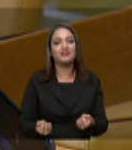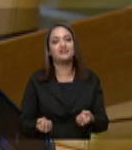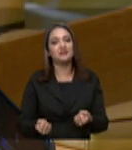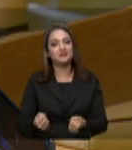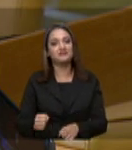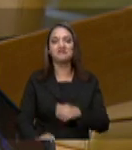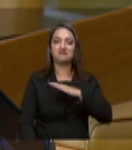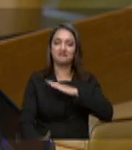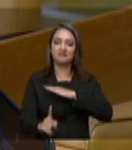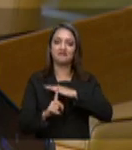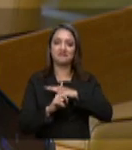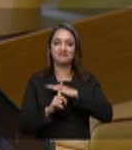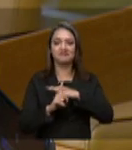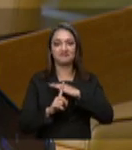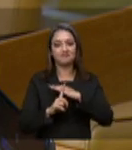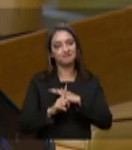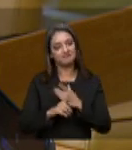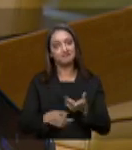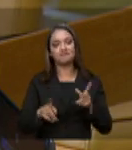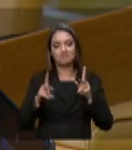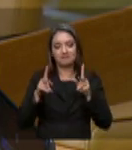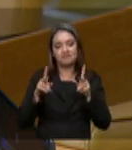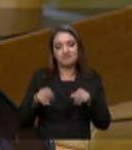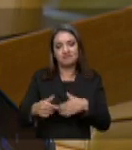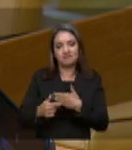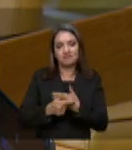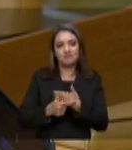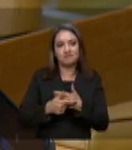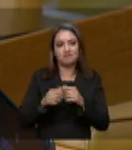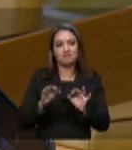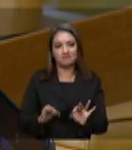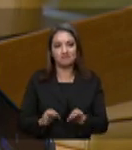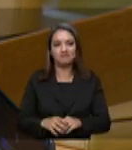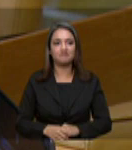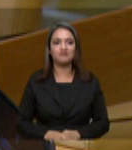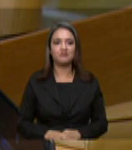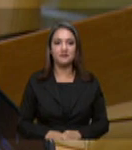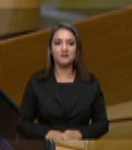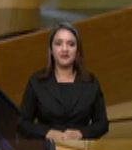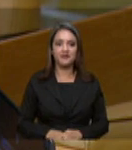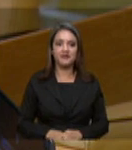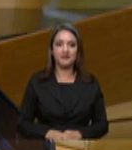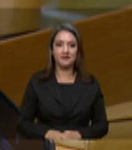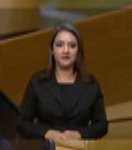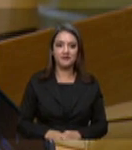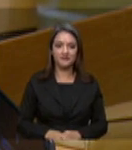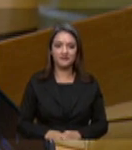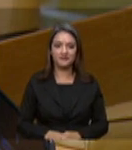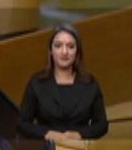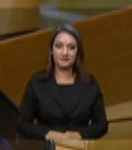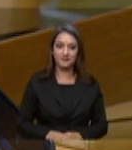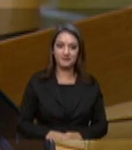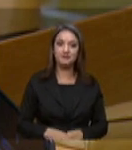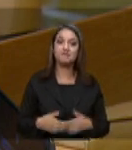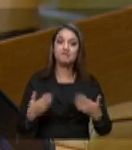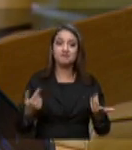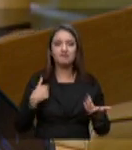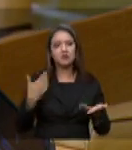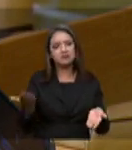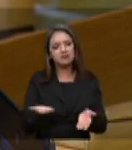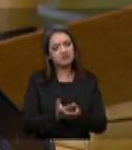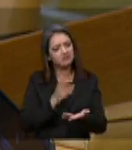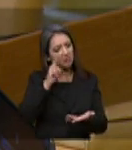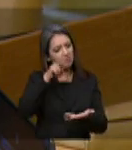é como de facto deveria fazê-lo se o presidente eu estudei com verticalidade os altos e